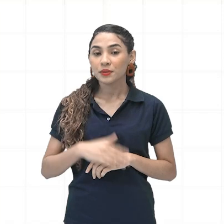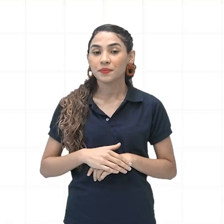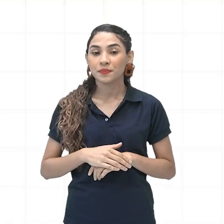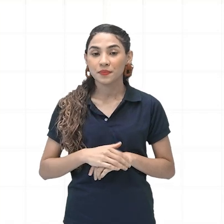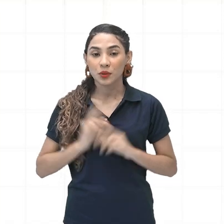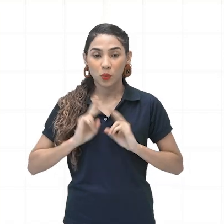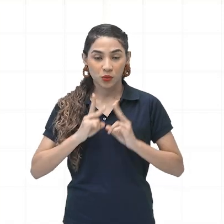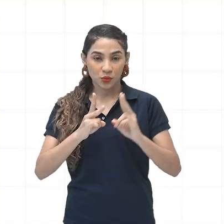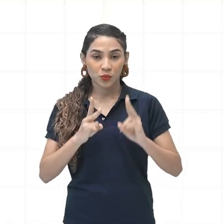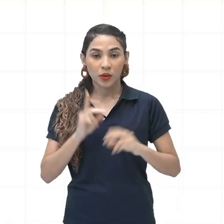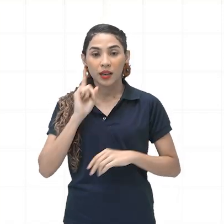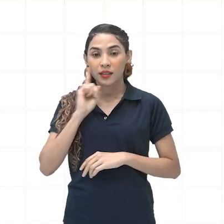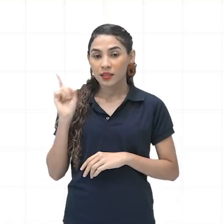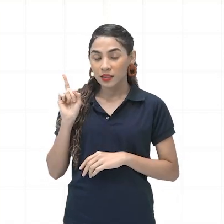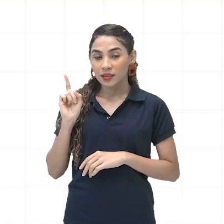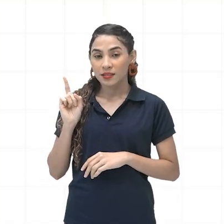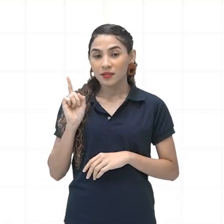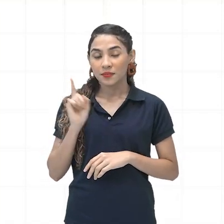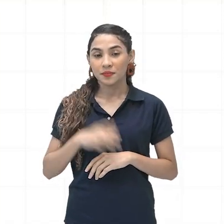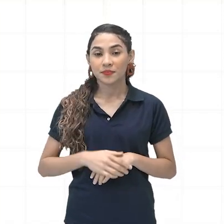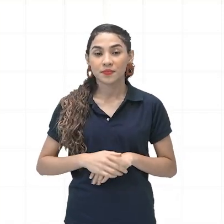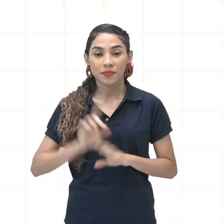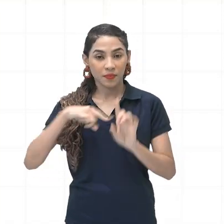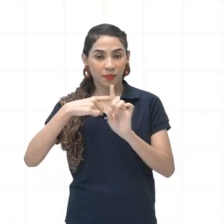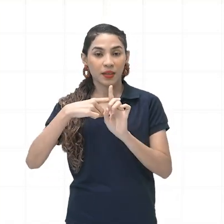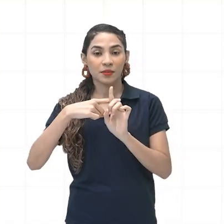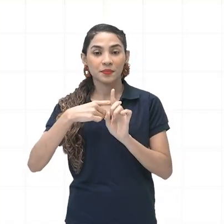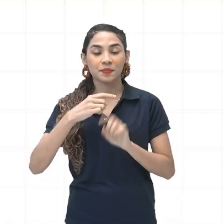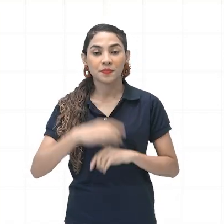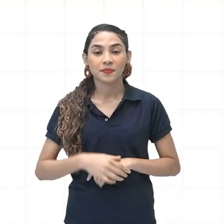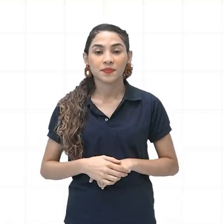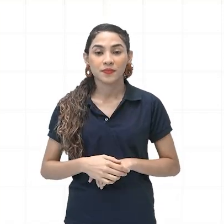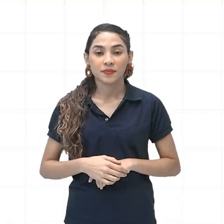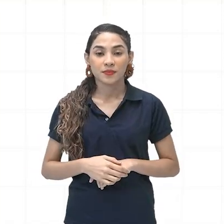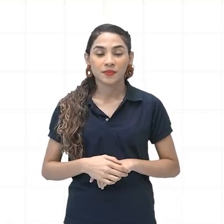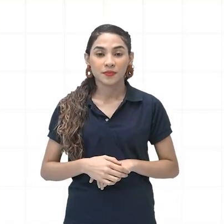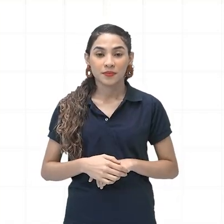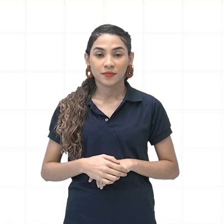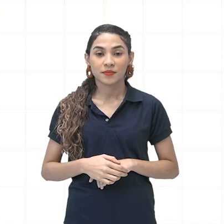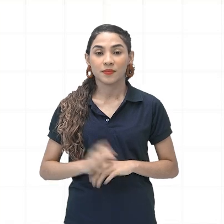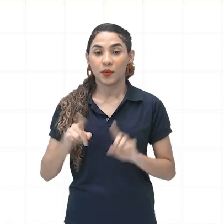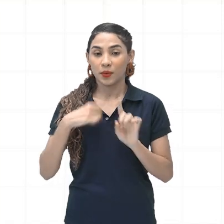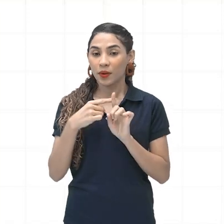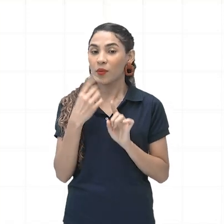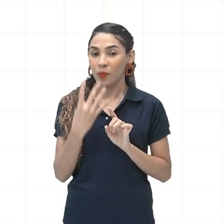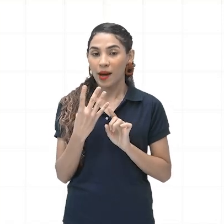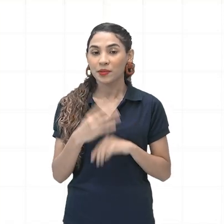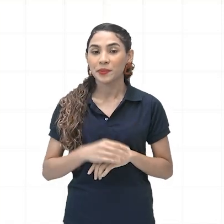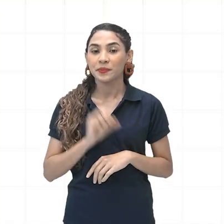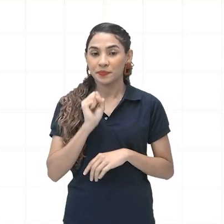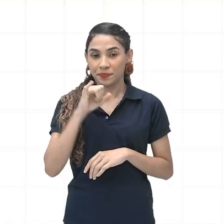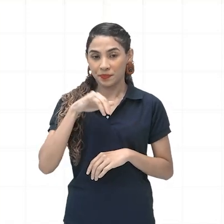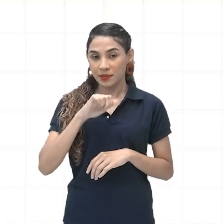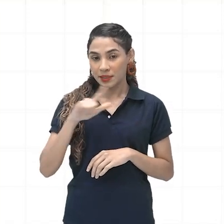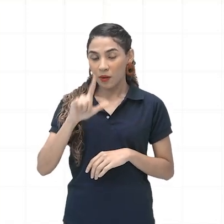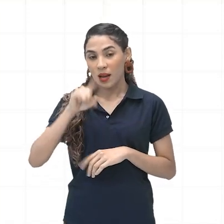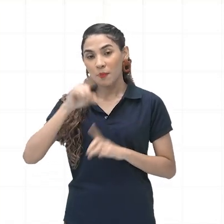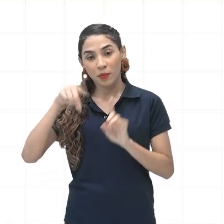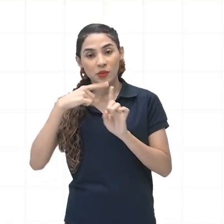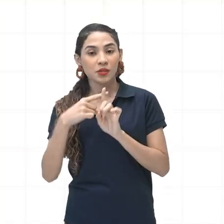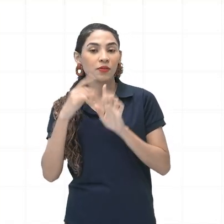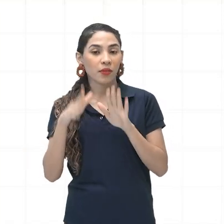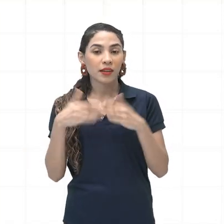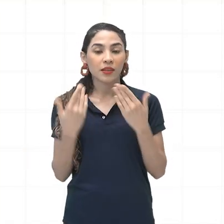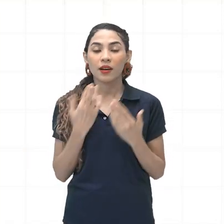maior é mantido. O sinal do maior número em módulo, aí é o número 4, e o sinal dele é positivo. Então,